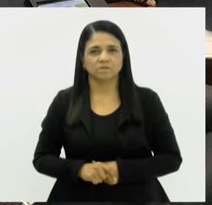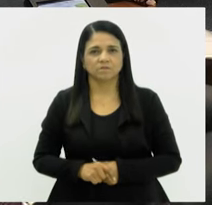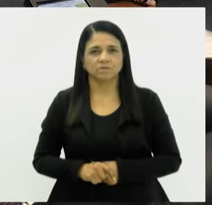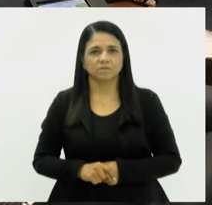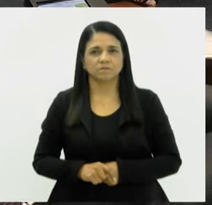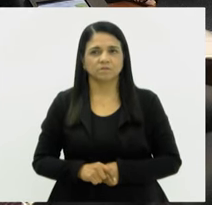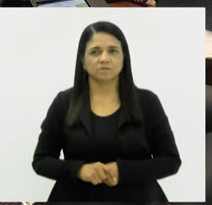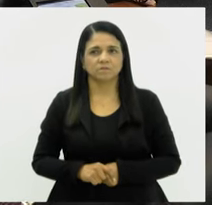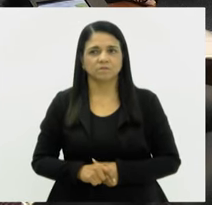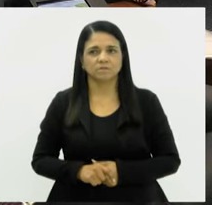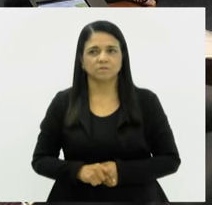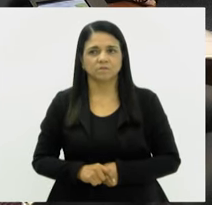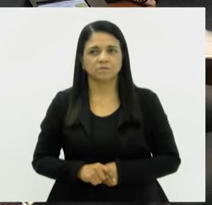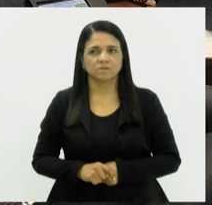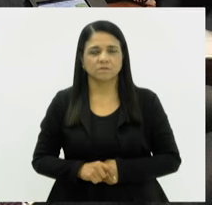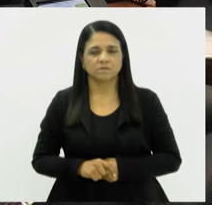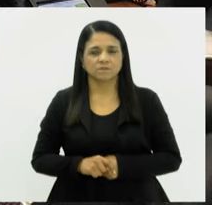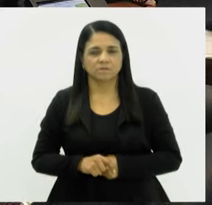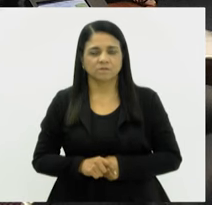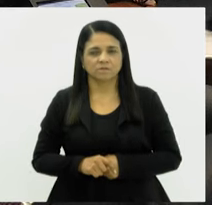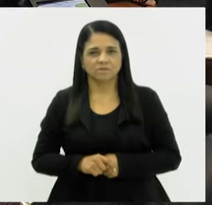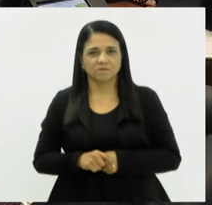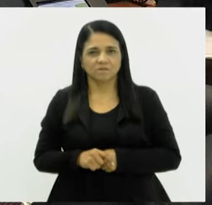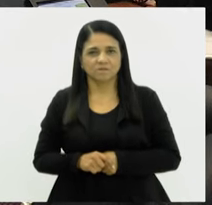Antes, Pobel.